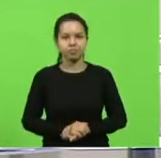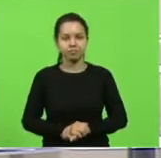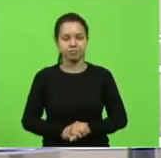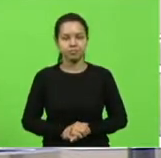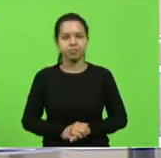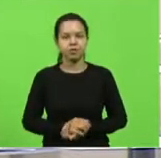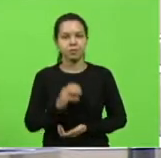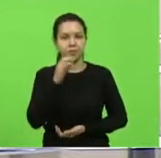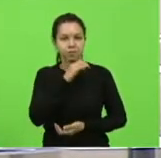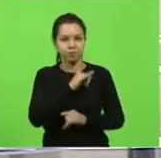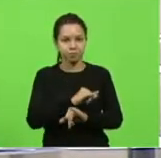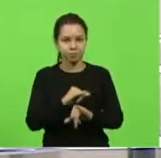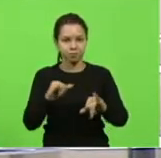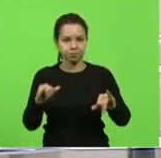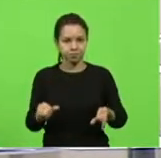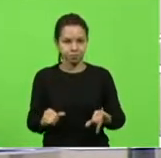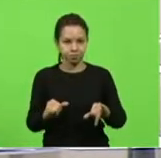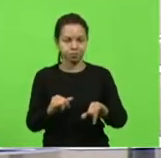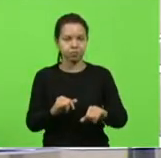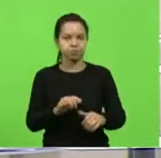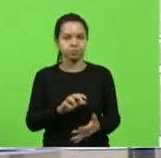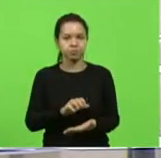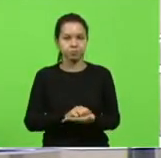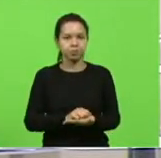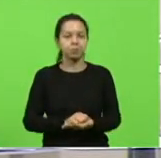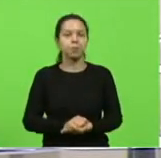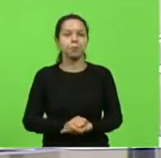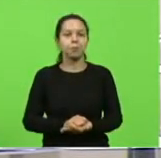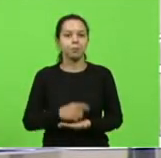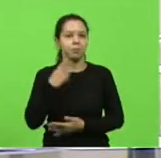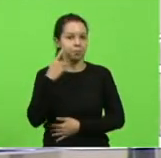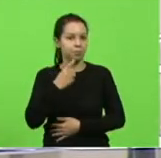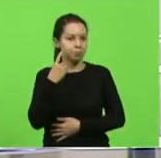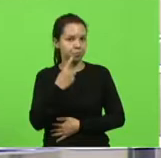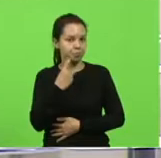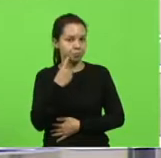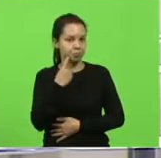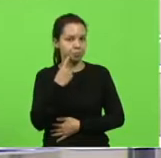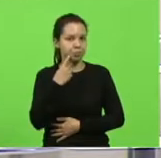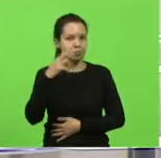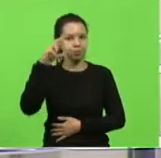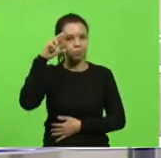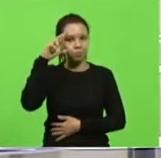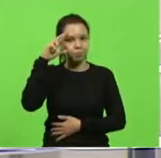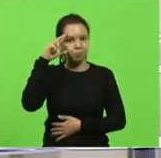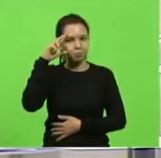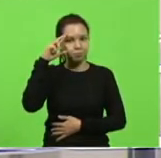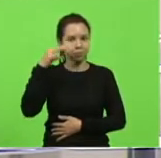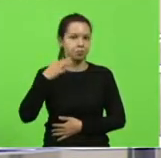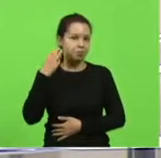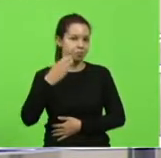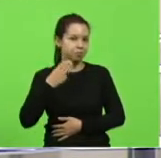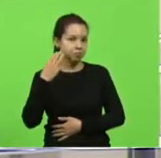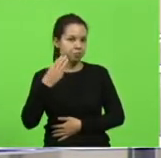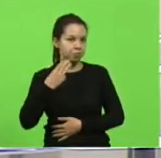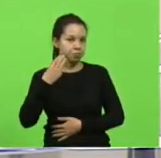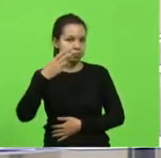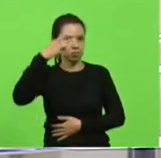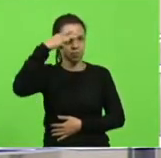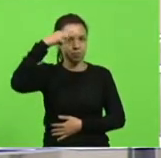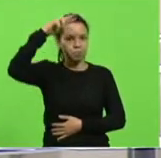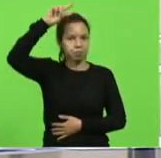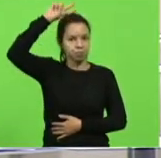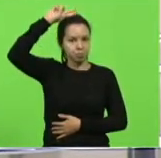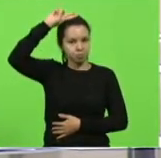distribuição Breves comunicações fizeram uso da palavra os senhores Deputados e do Alba Marcius Machado Dr Vicente